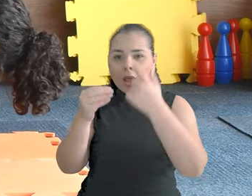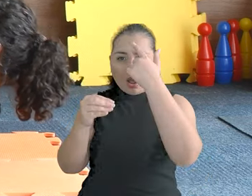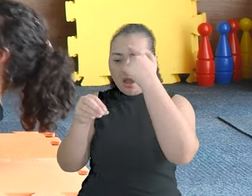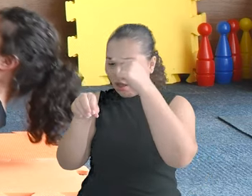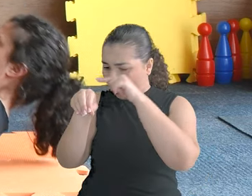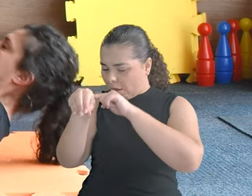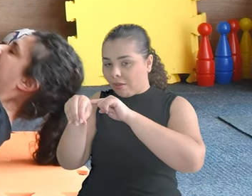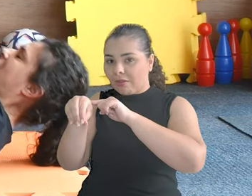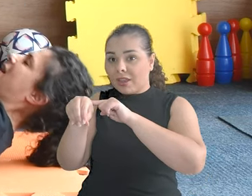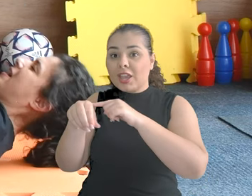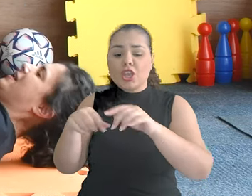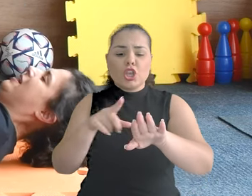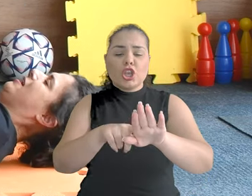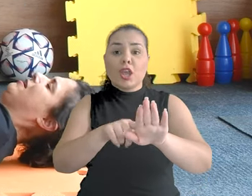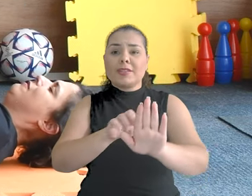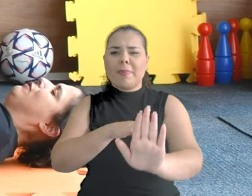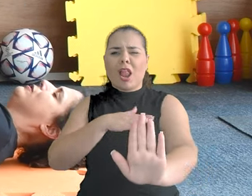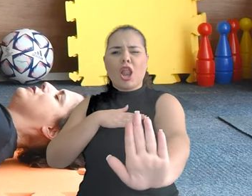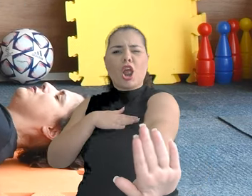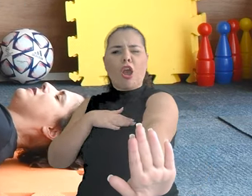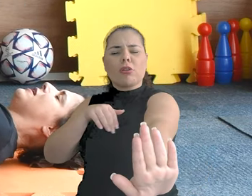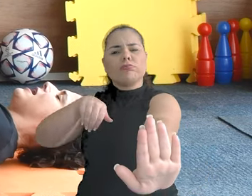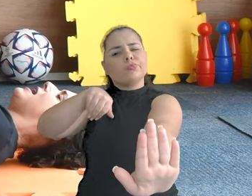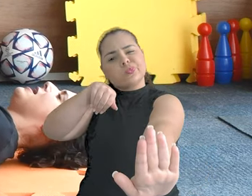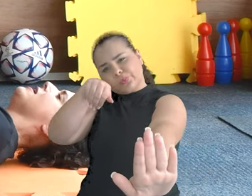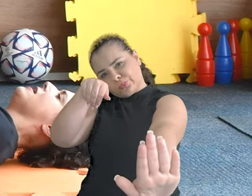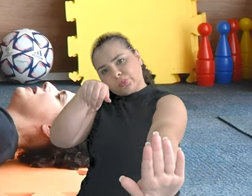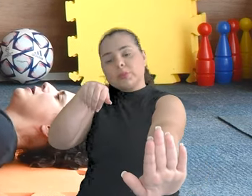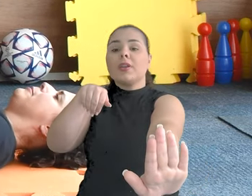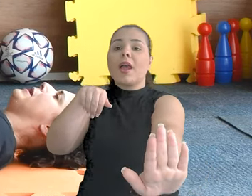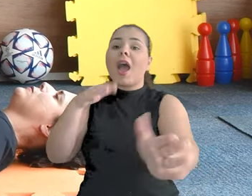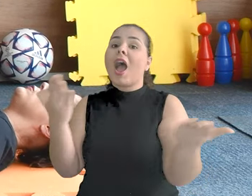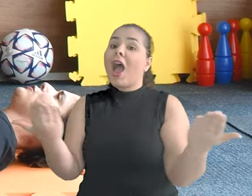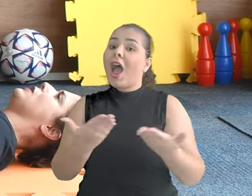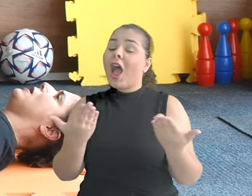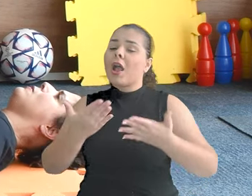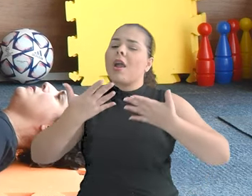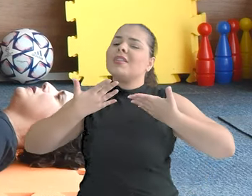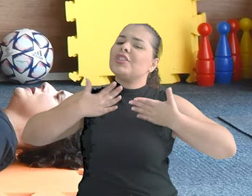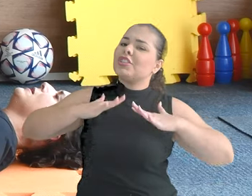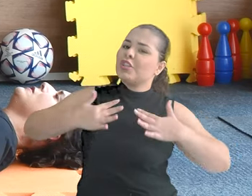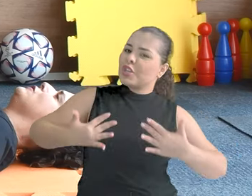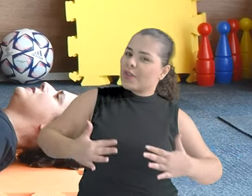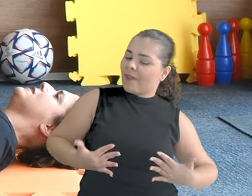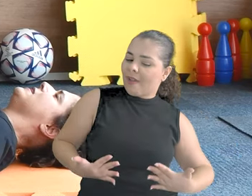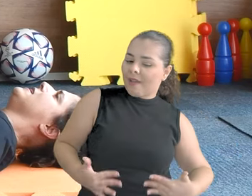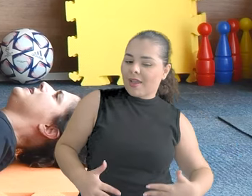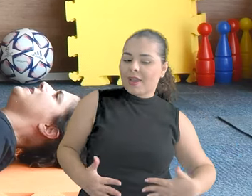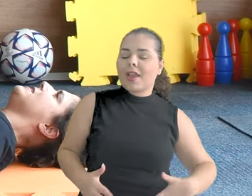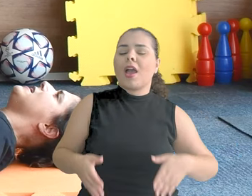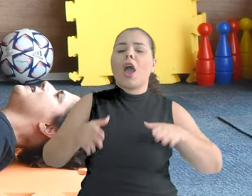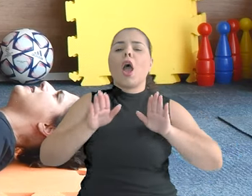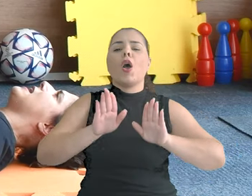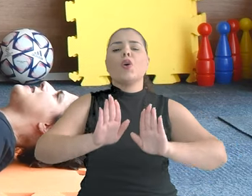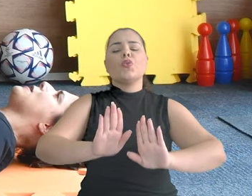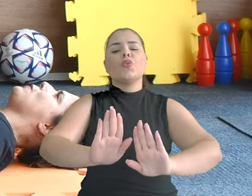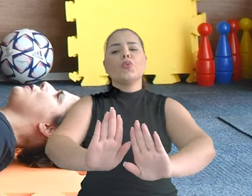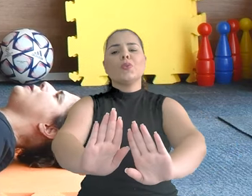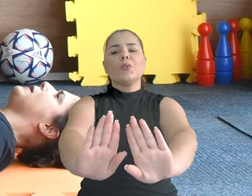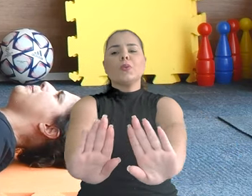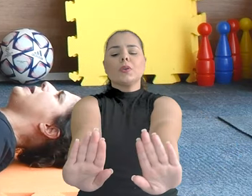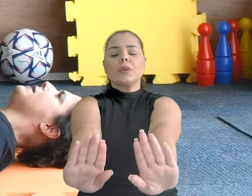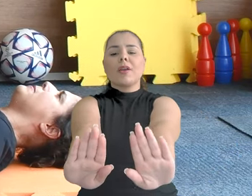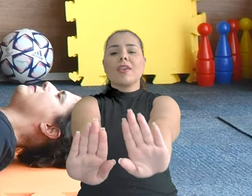longe. Aê, volta devagar. Pé no chão. Desliza, traz